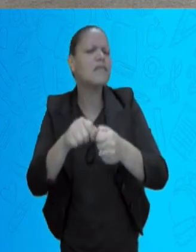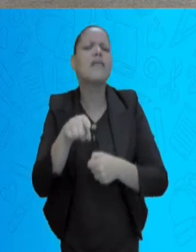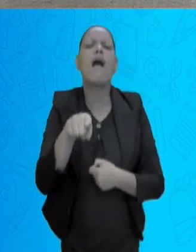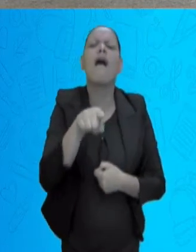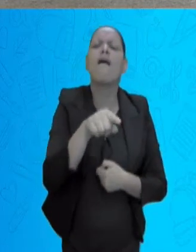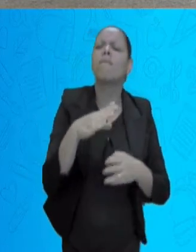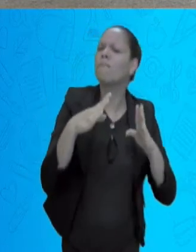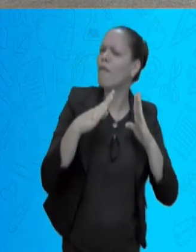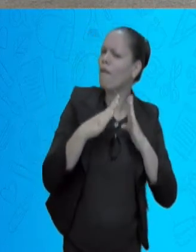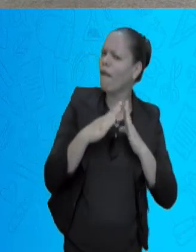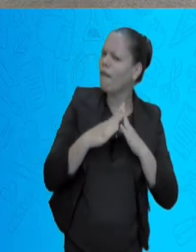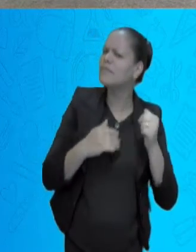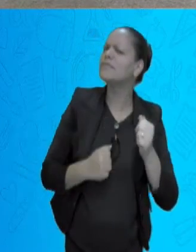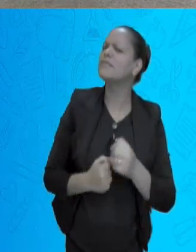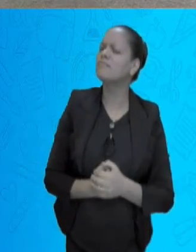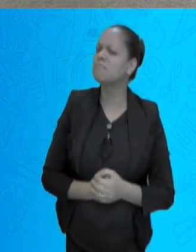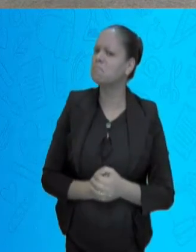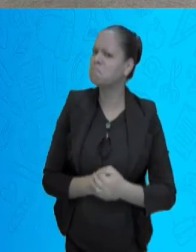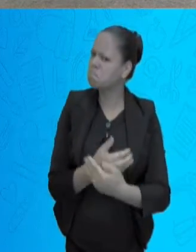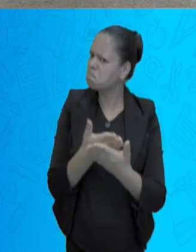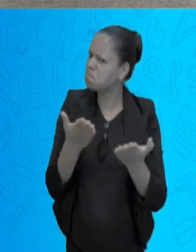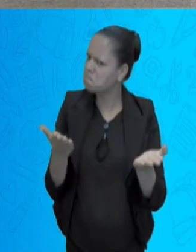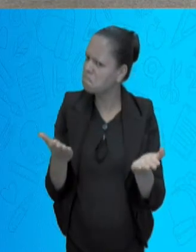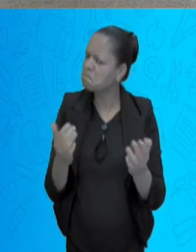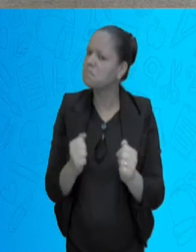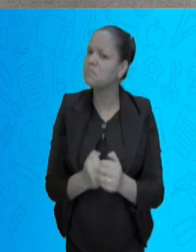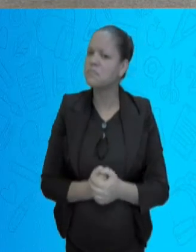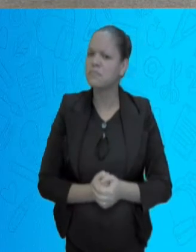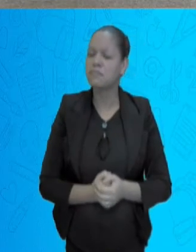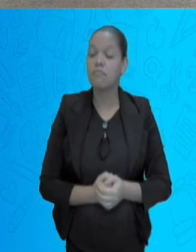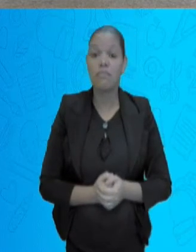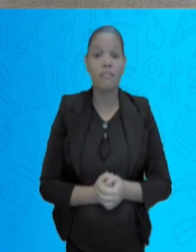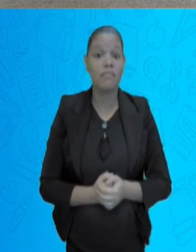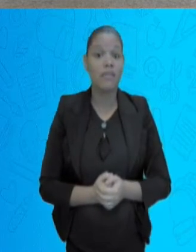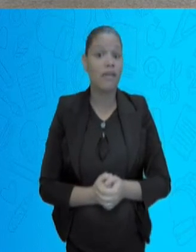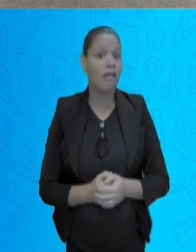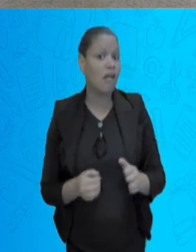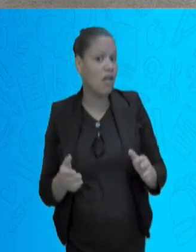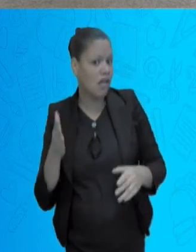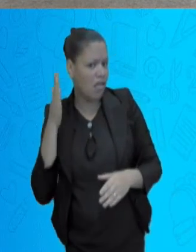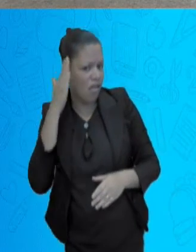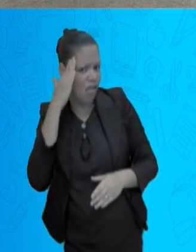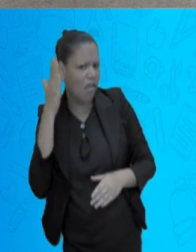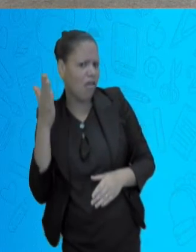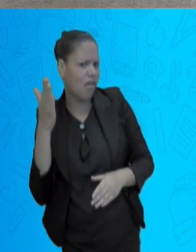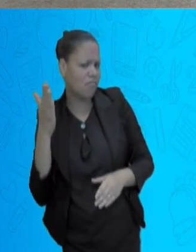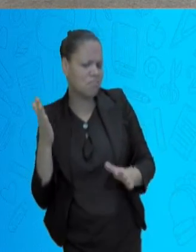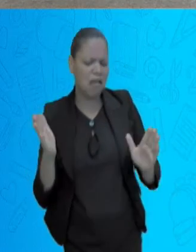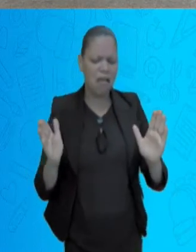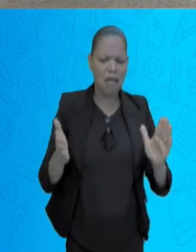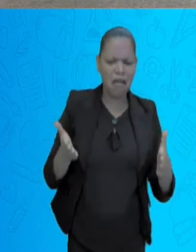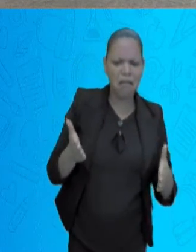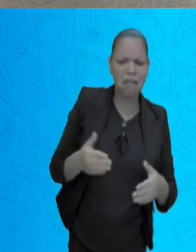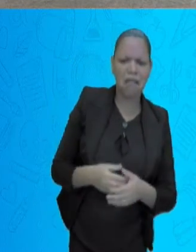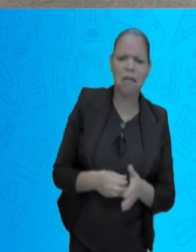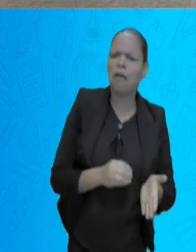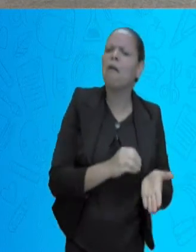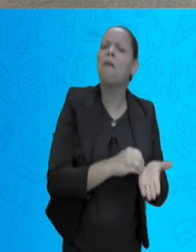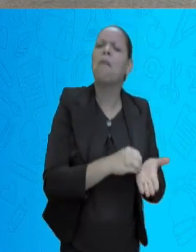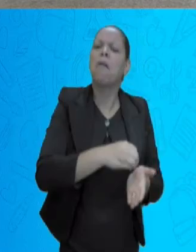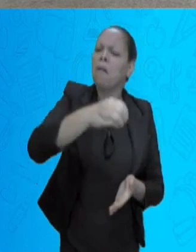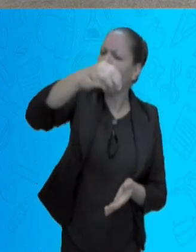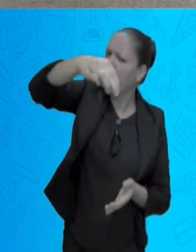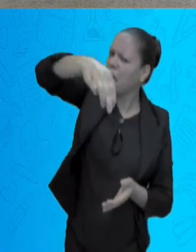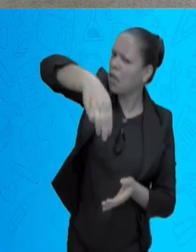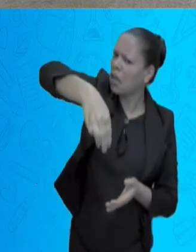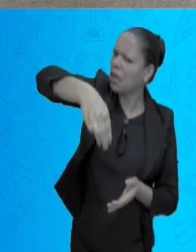não fica uma dúvida? Às vezes você fala, e agora? Eu coloco M ou eu coloco N? E no final, como que vai